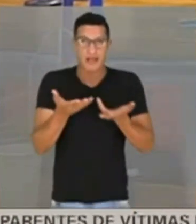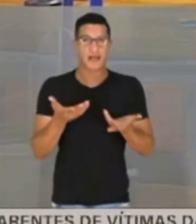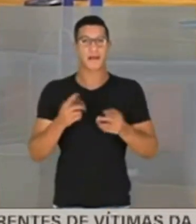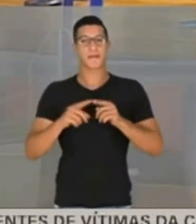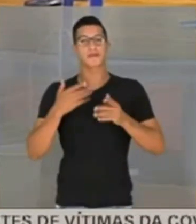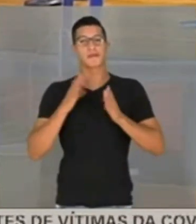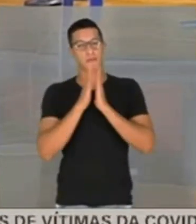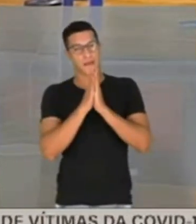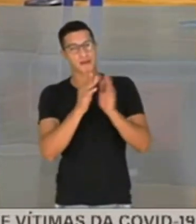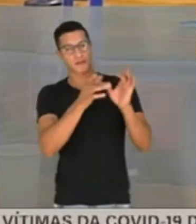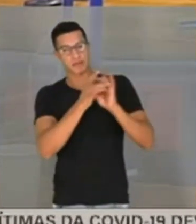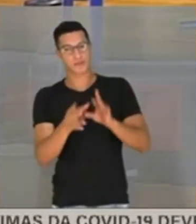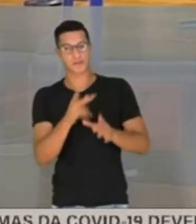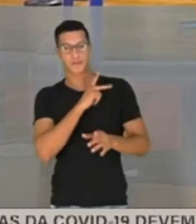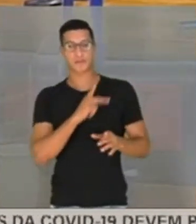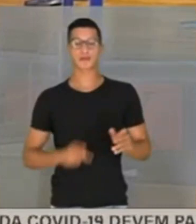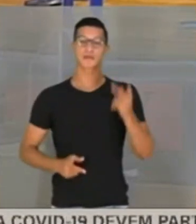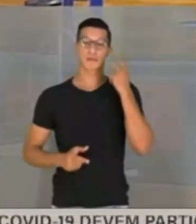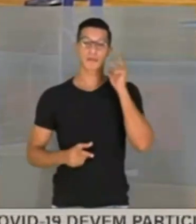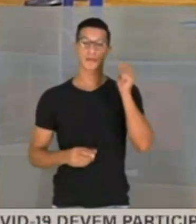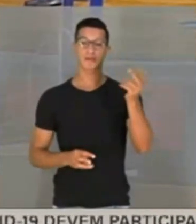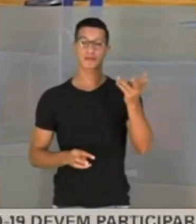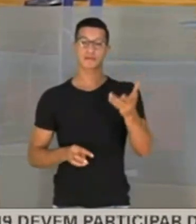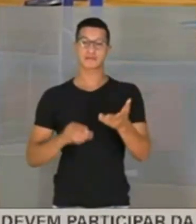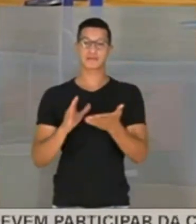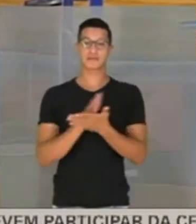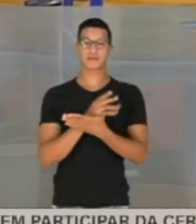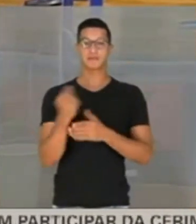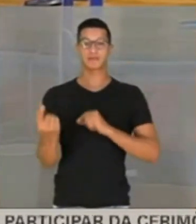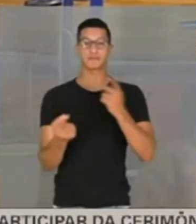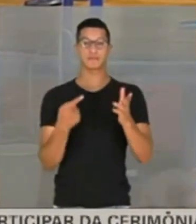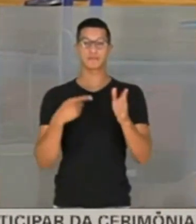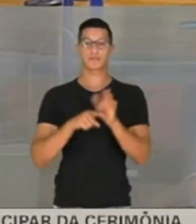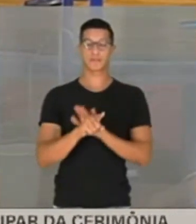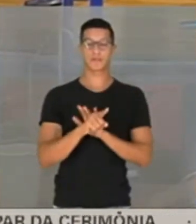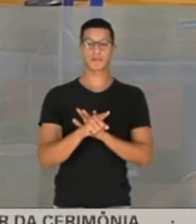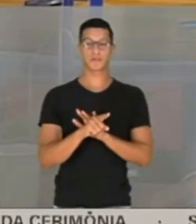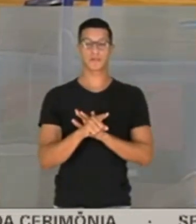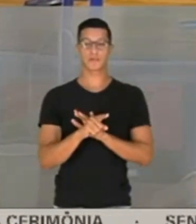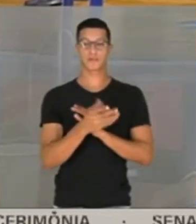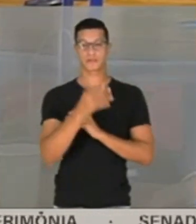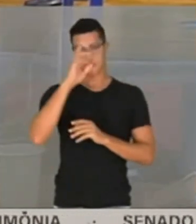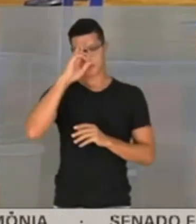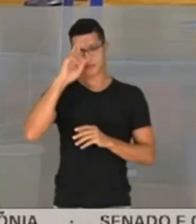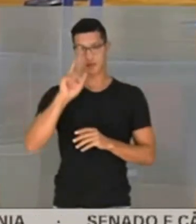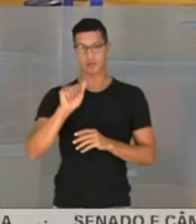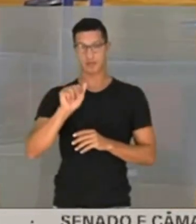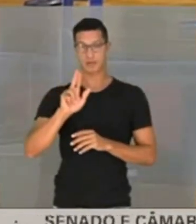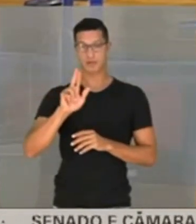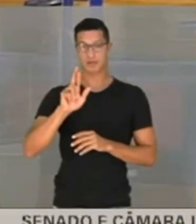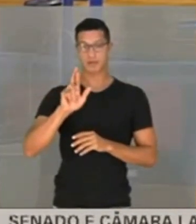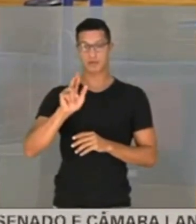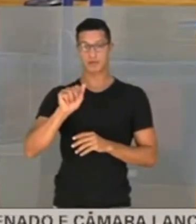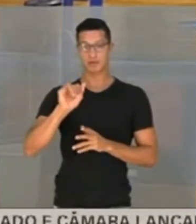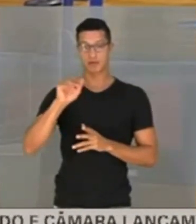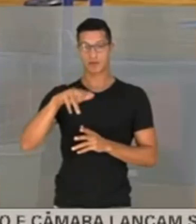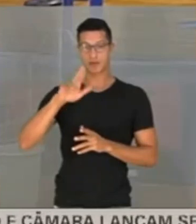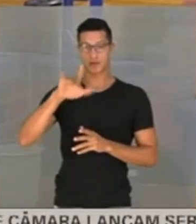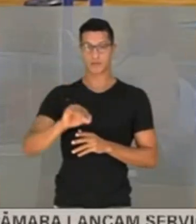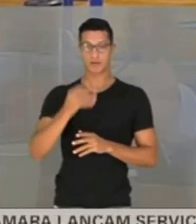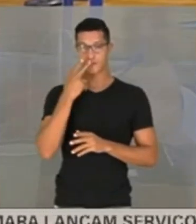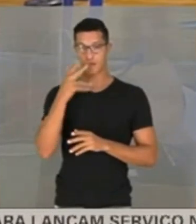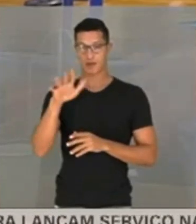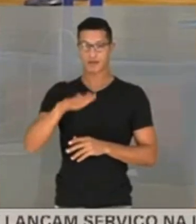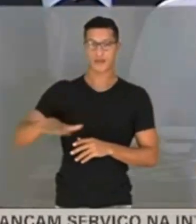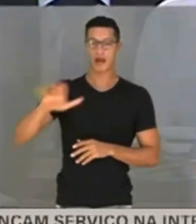a autorização do presidente para que alguma eventual pergunta que o senhor Raimundo Nonato, parece que é da